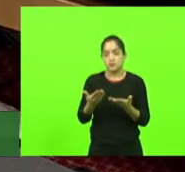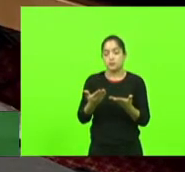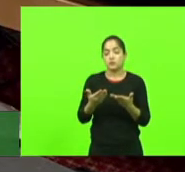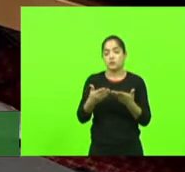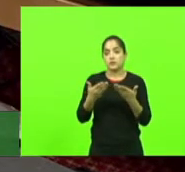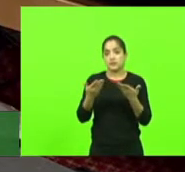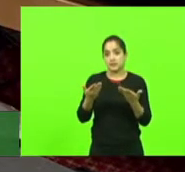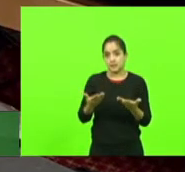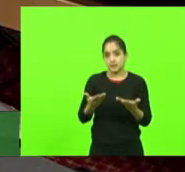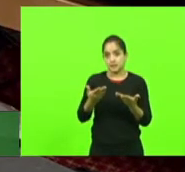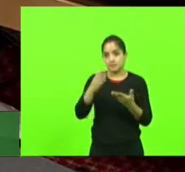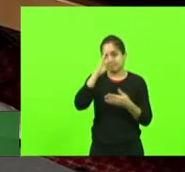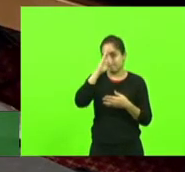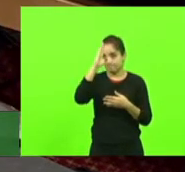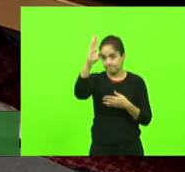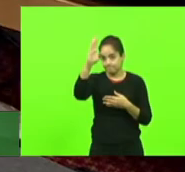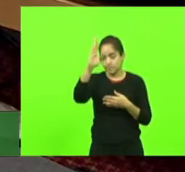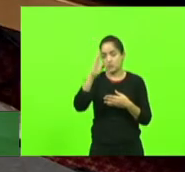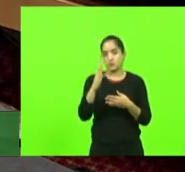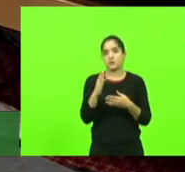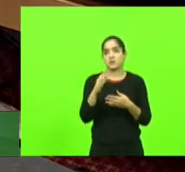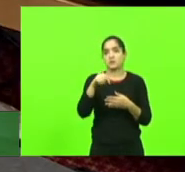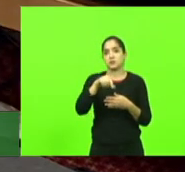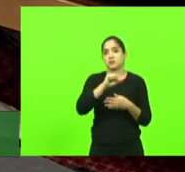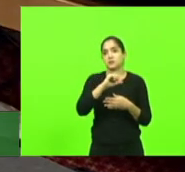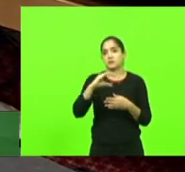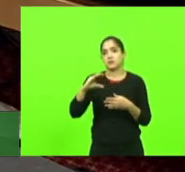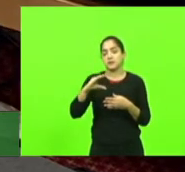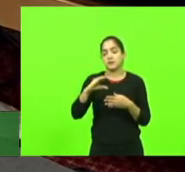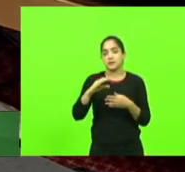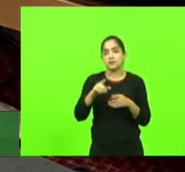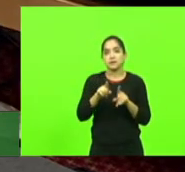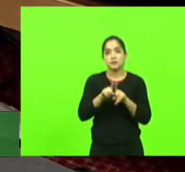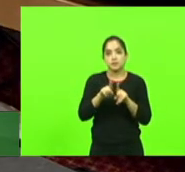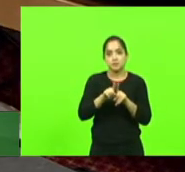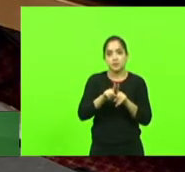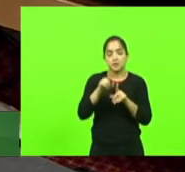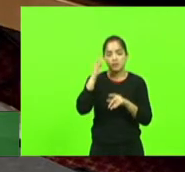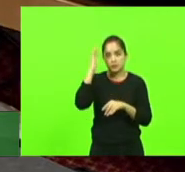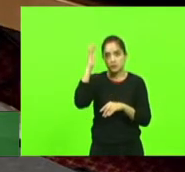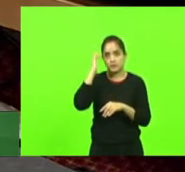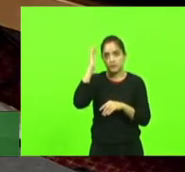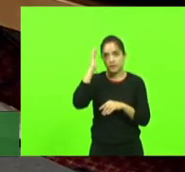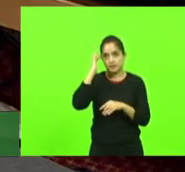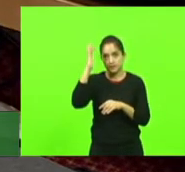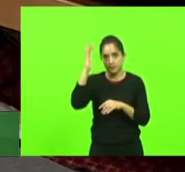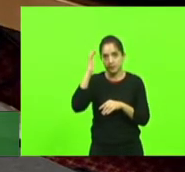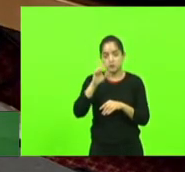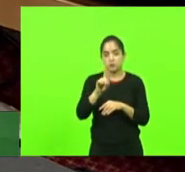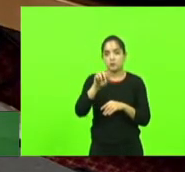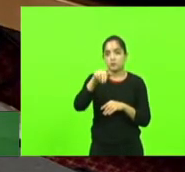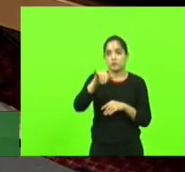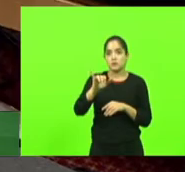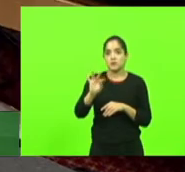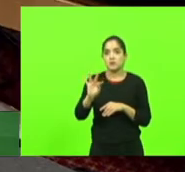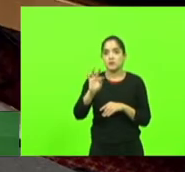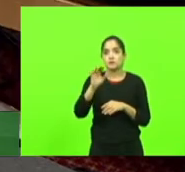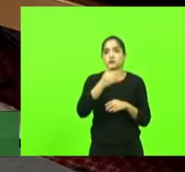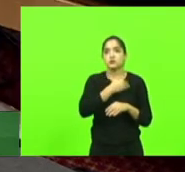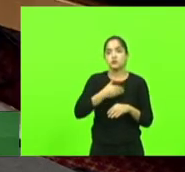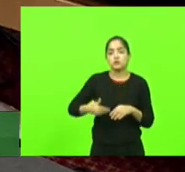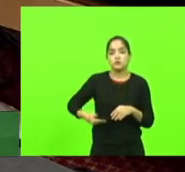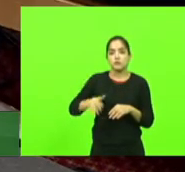esta é uma prioridade número um dos catarinenses, e que isso também sirva de reflexão para que o DENIT, governo federal...